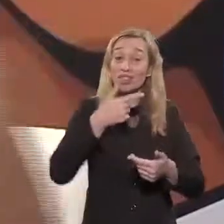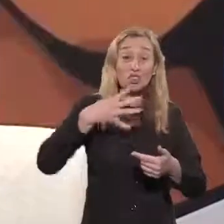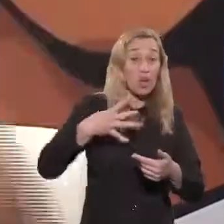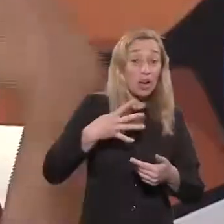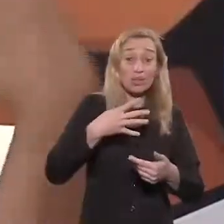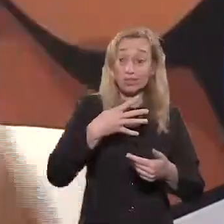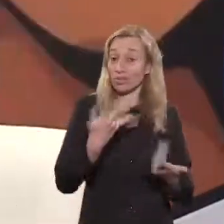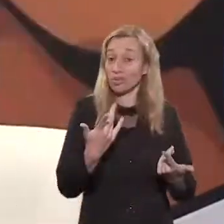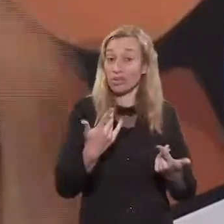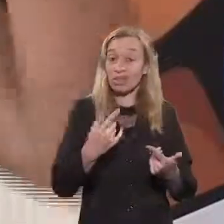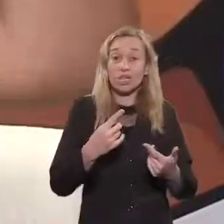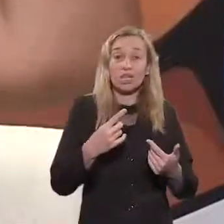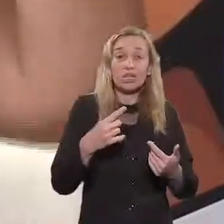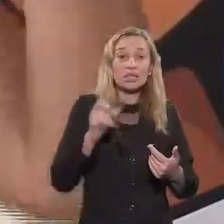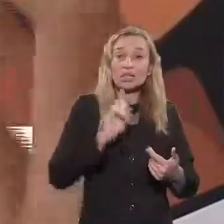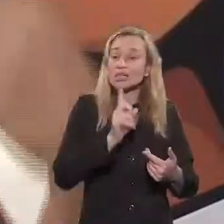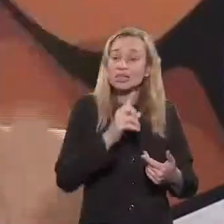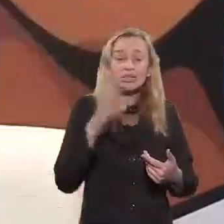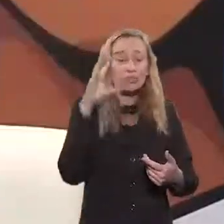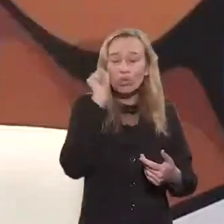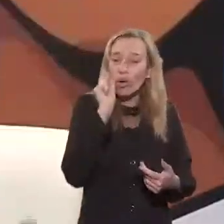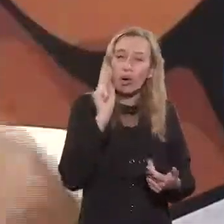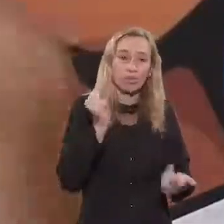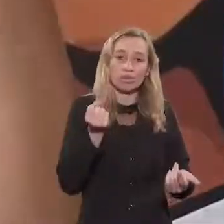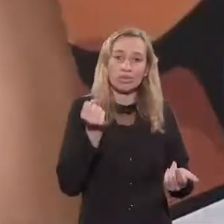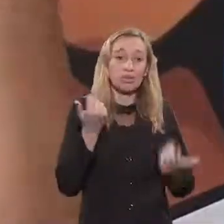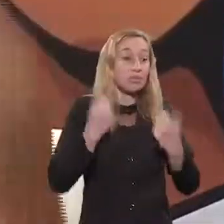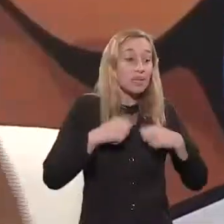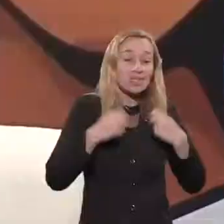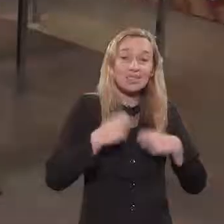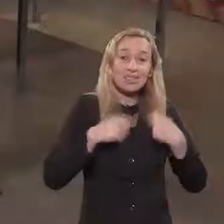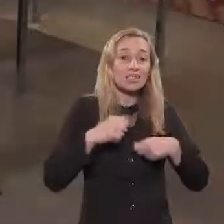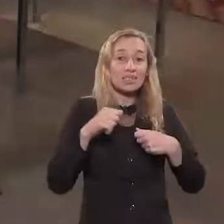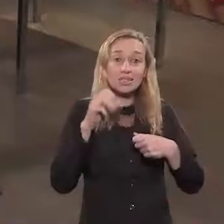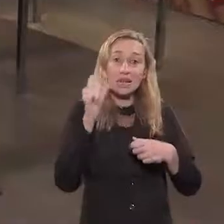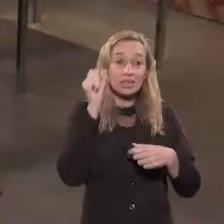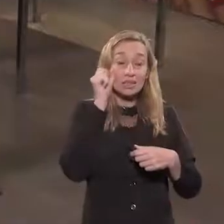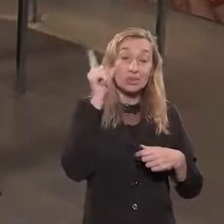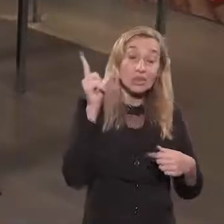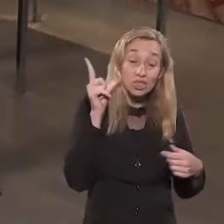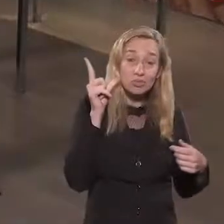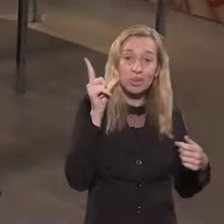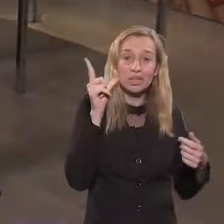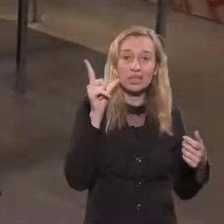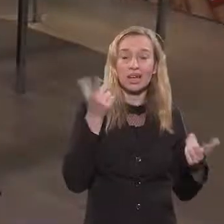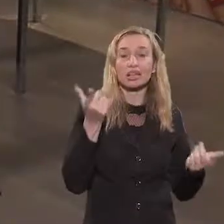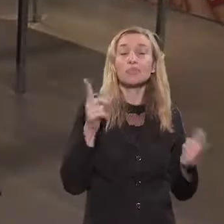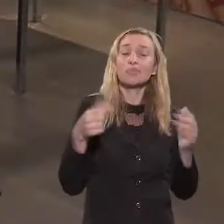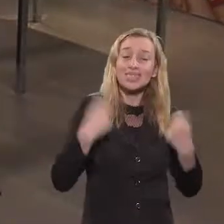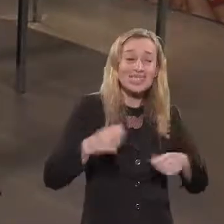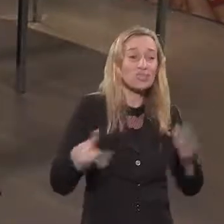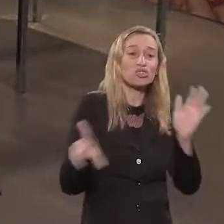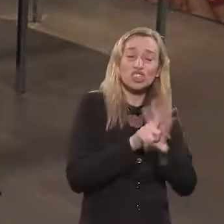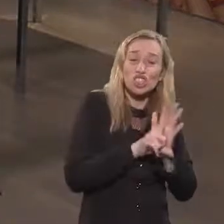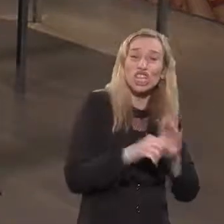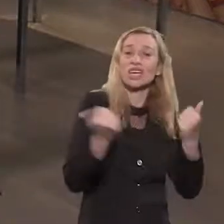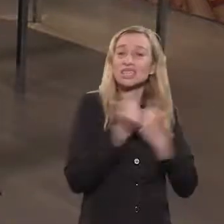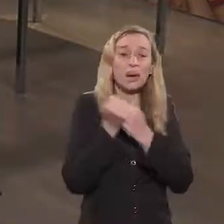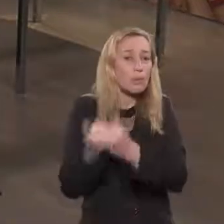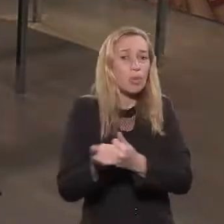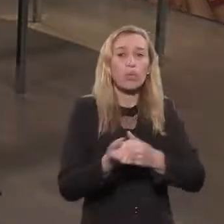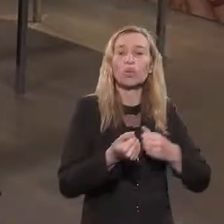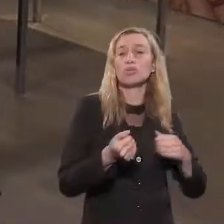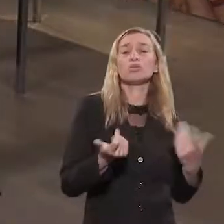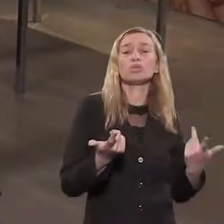é 24/24, é uma mãe que dorme de olho aberto. Sim. E precisa de rede de apoio, precisamos de leis, precisamos